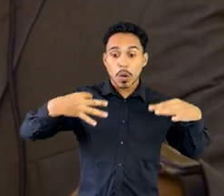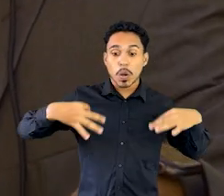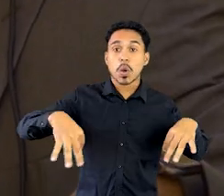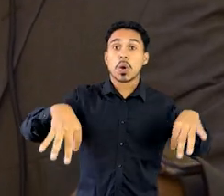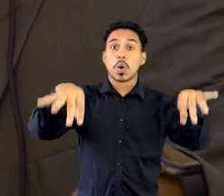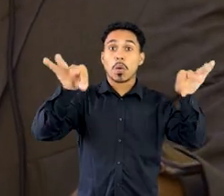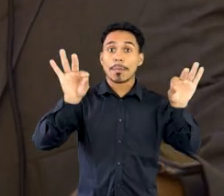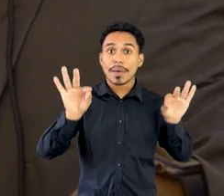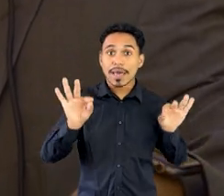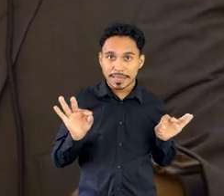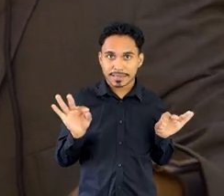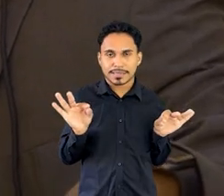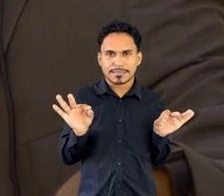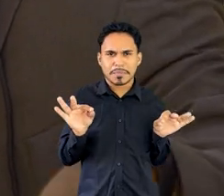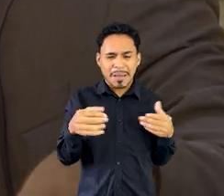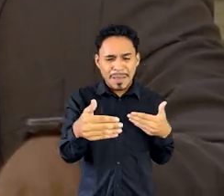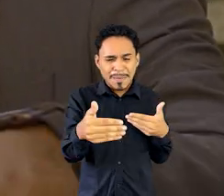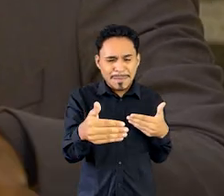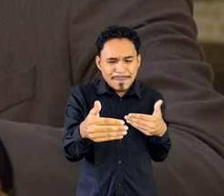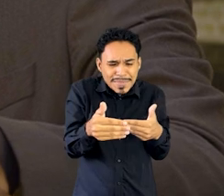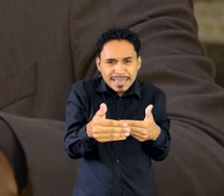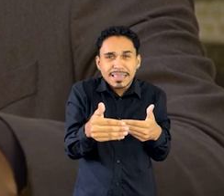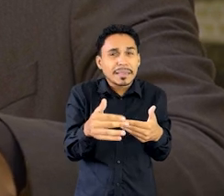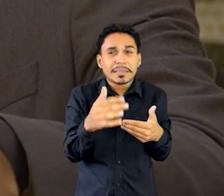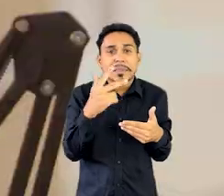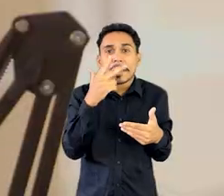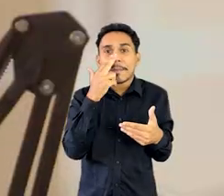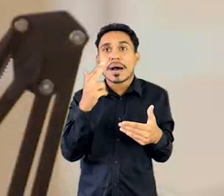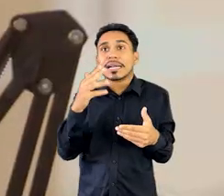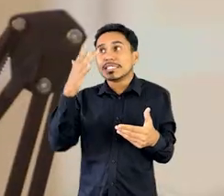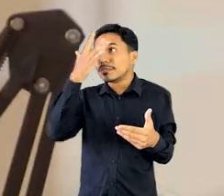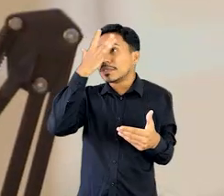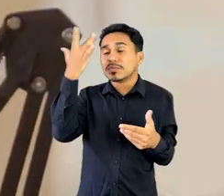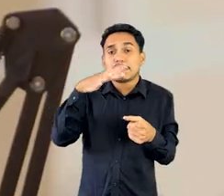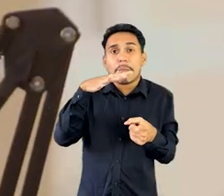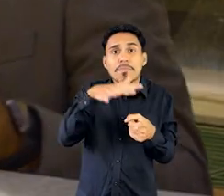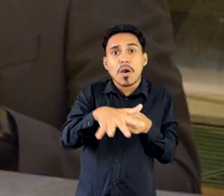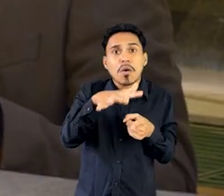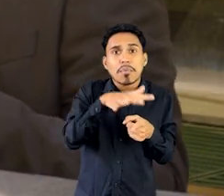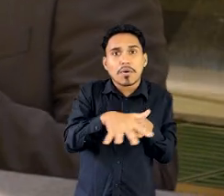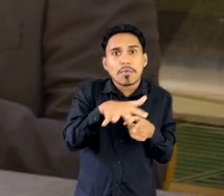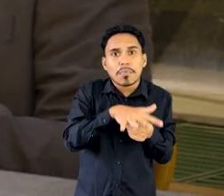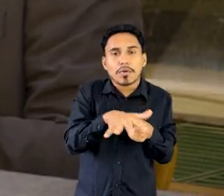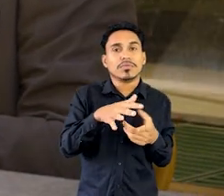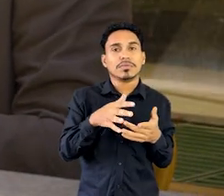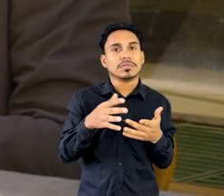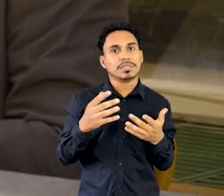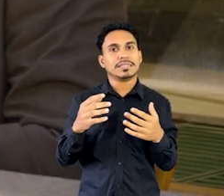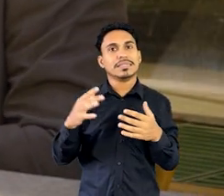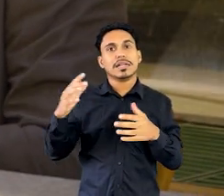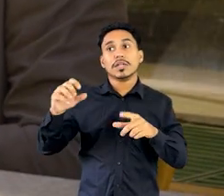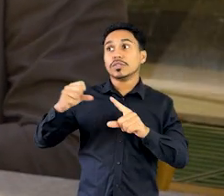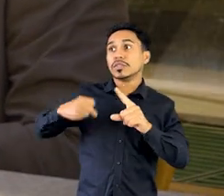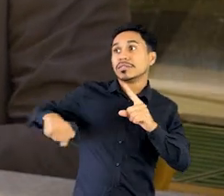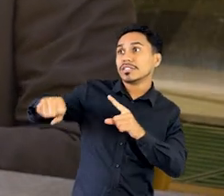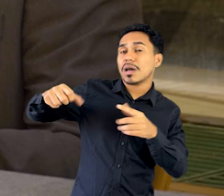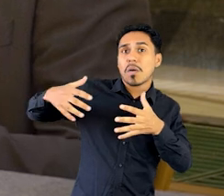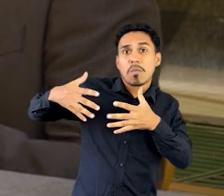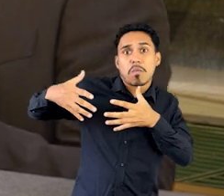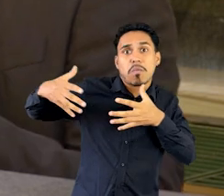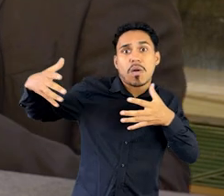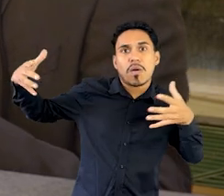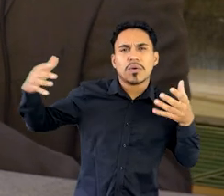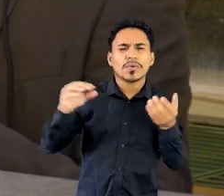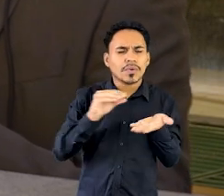nessa coberta que é a sociedade ela é muito maior que a coberta Uhum Então se você cobre a cabeça descobre o pé se